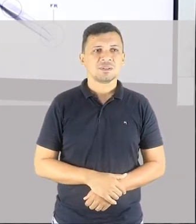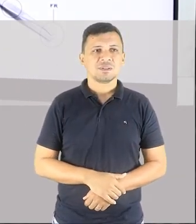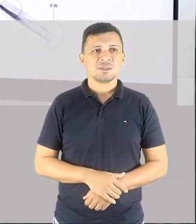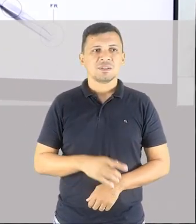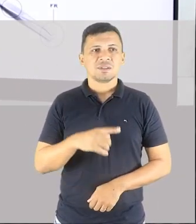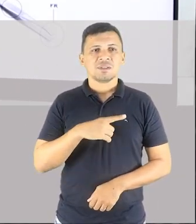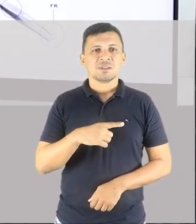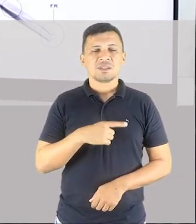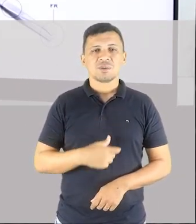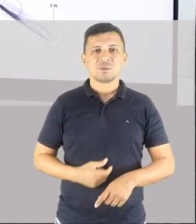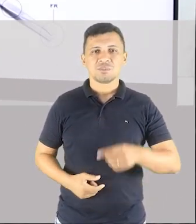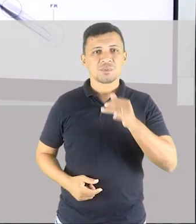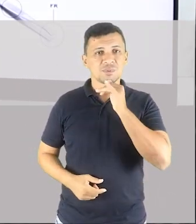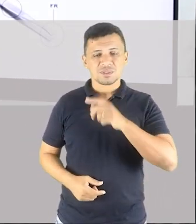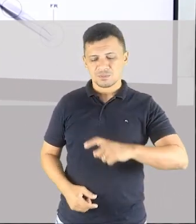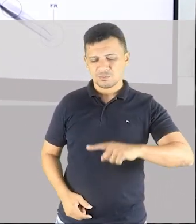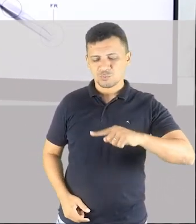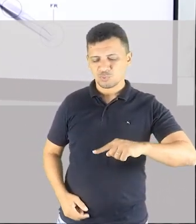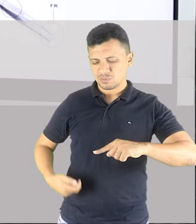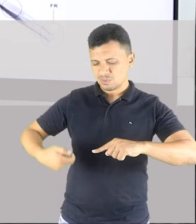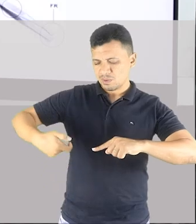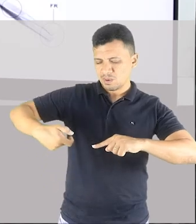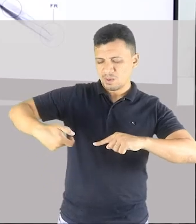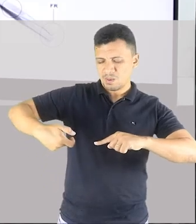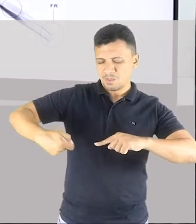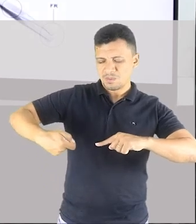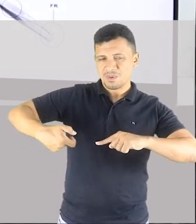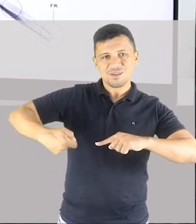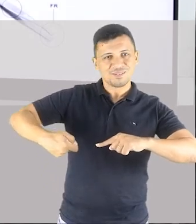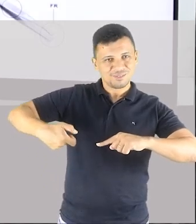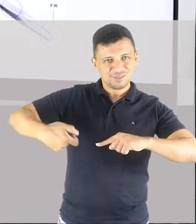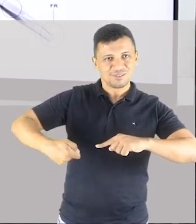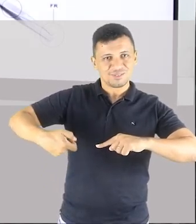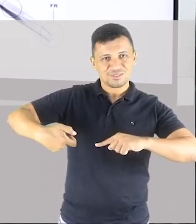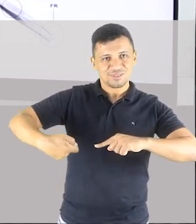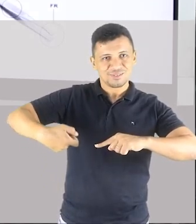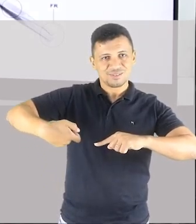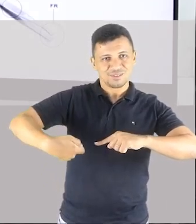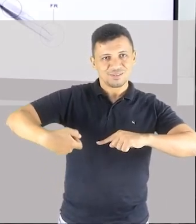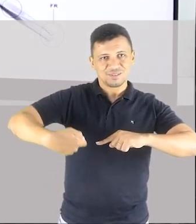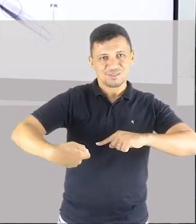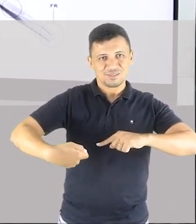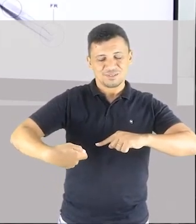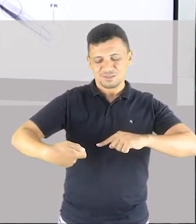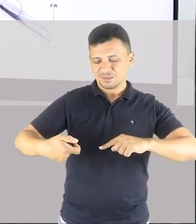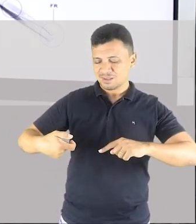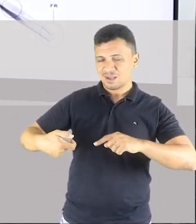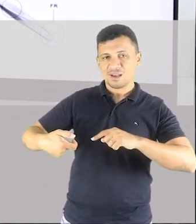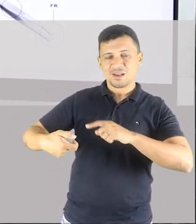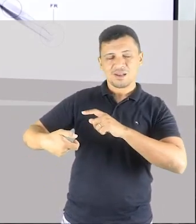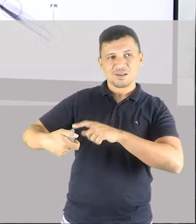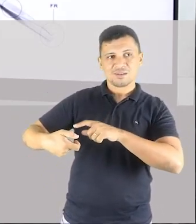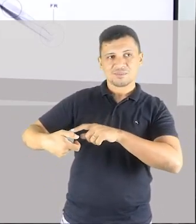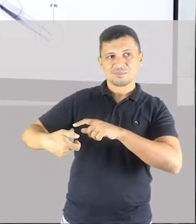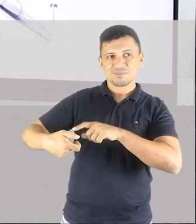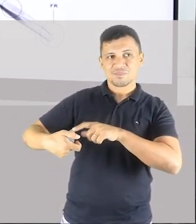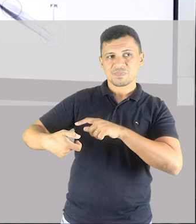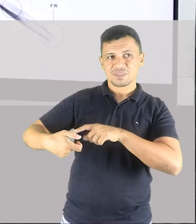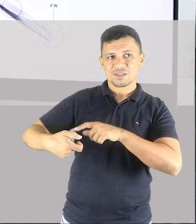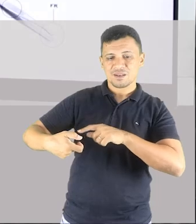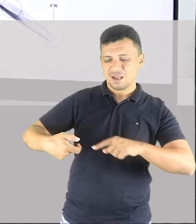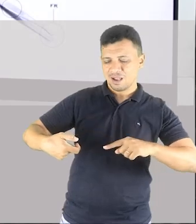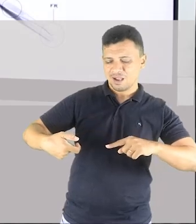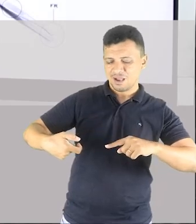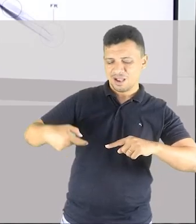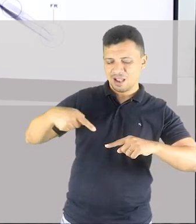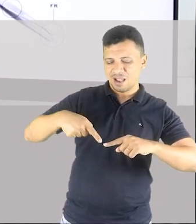você tem um cortador de unhas. O cortador de unhas, lá à extremidade, tem a extremidade que